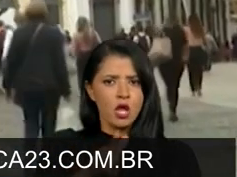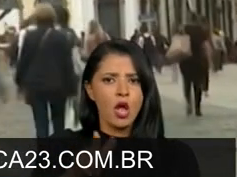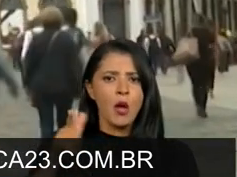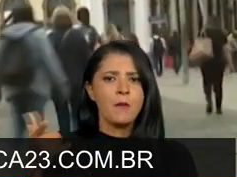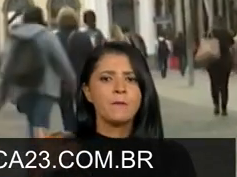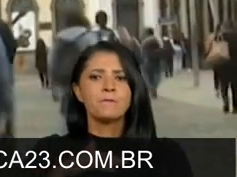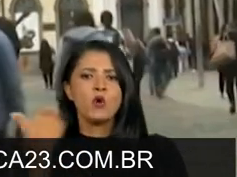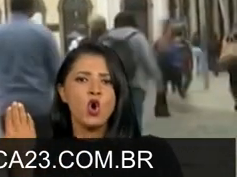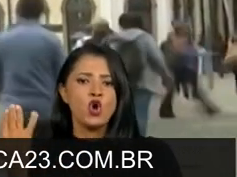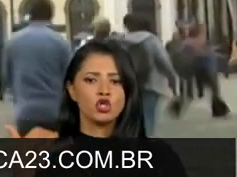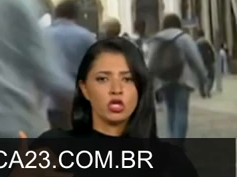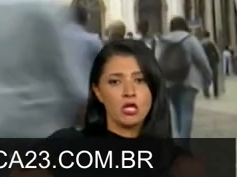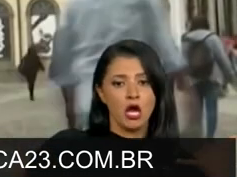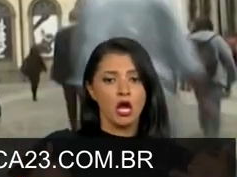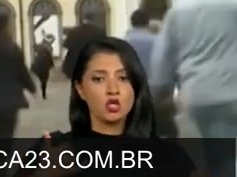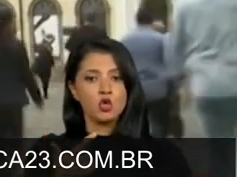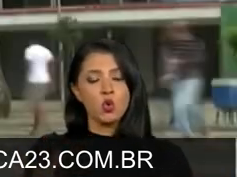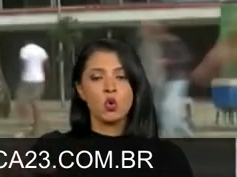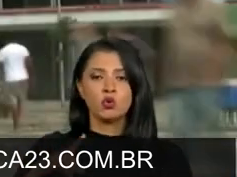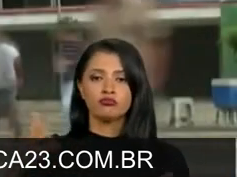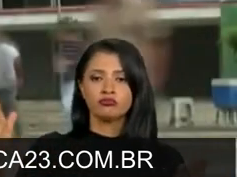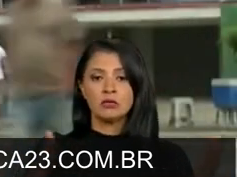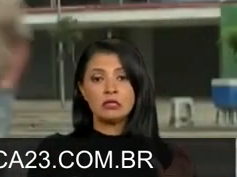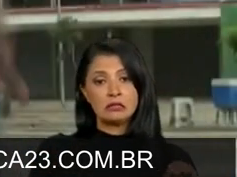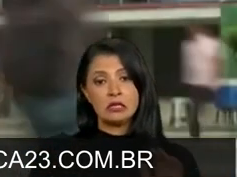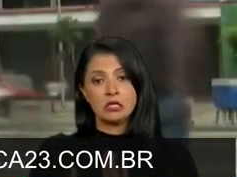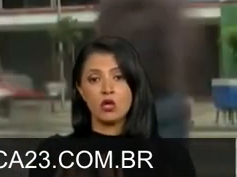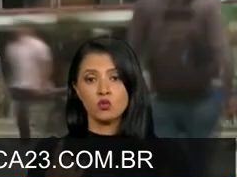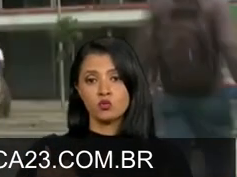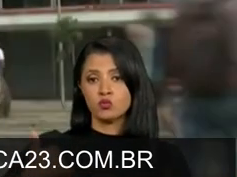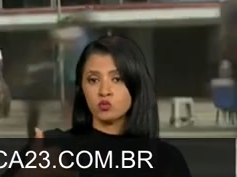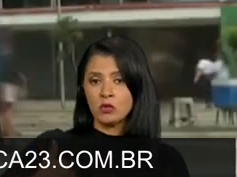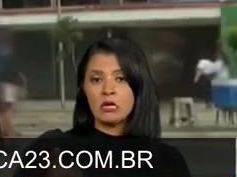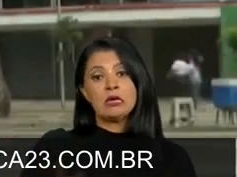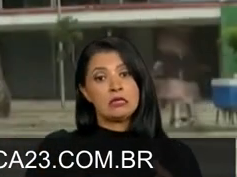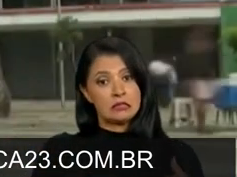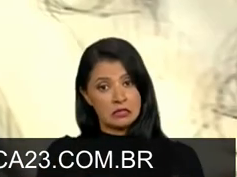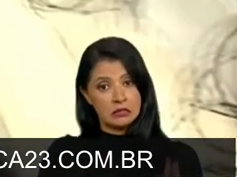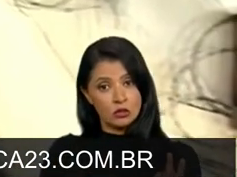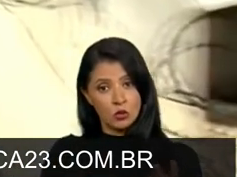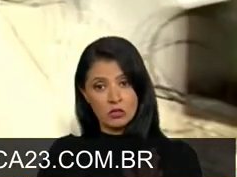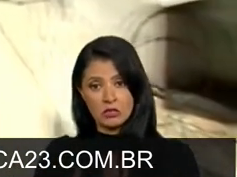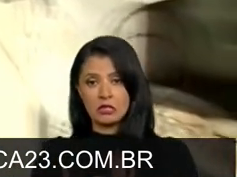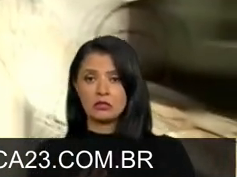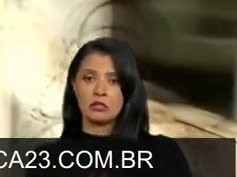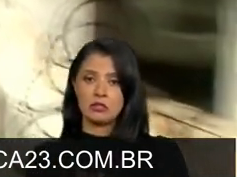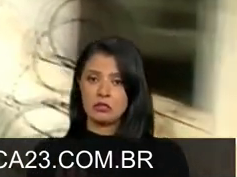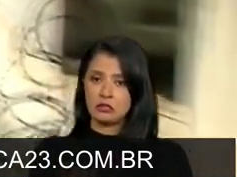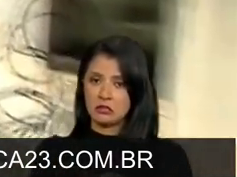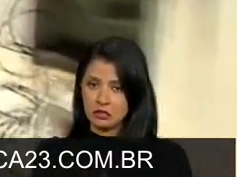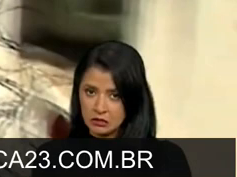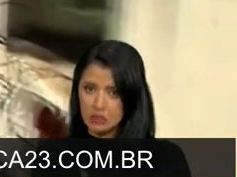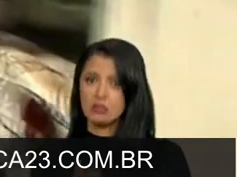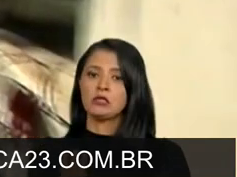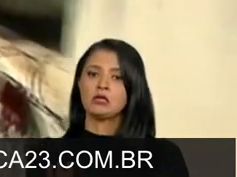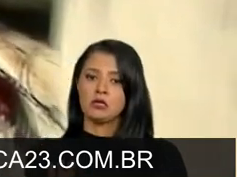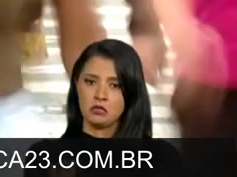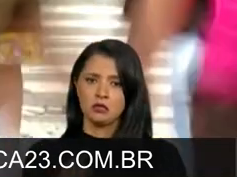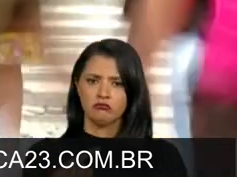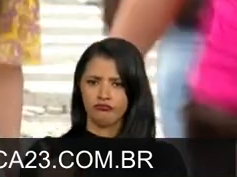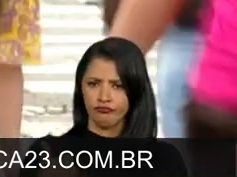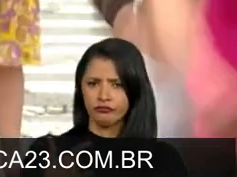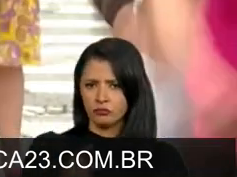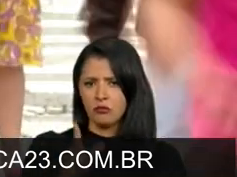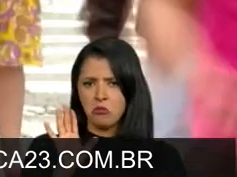outra é semelhante na passagem de 0 para 1 ano de idade e de 62 para 63 anos, o que revela que a